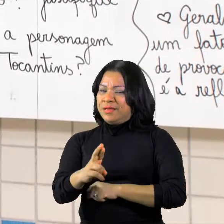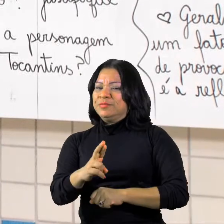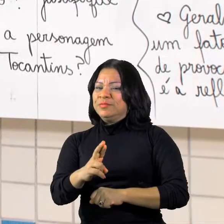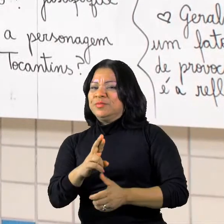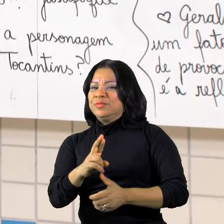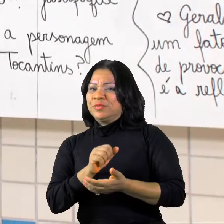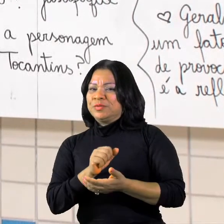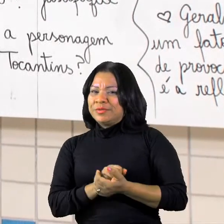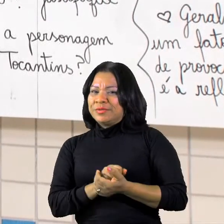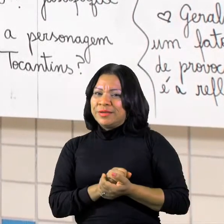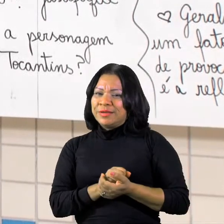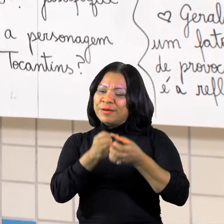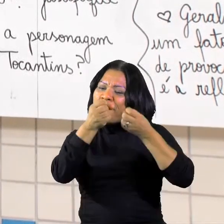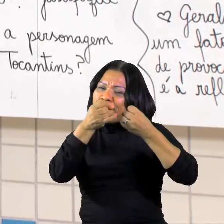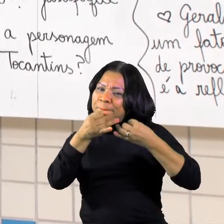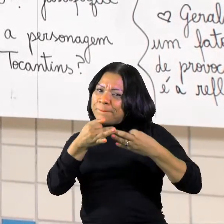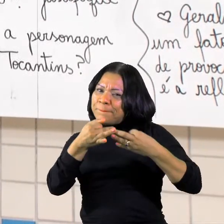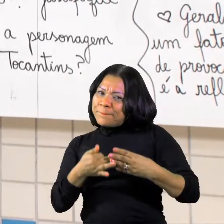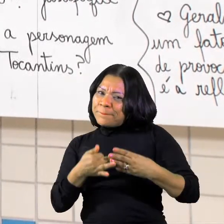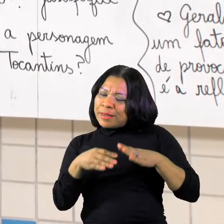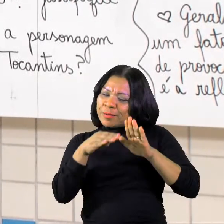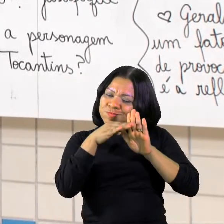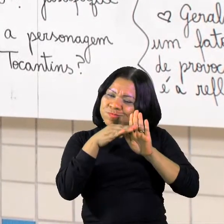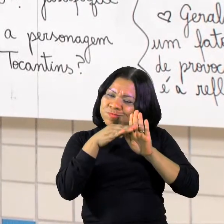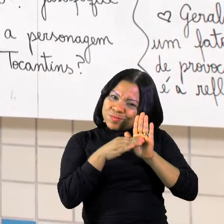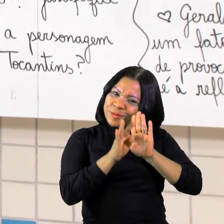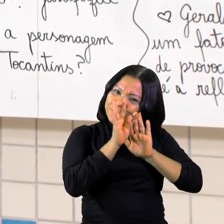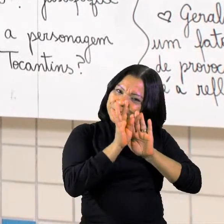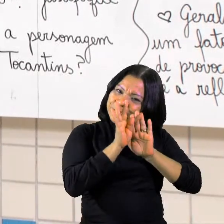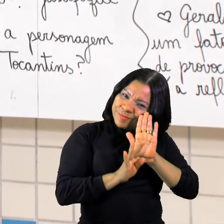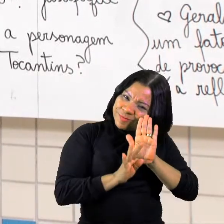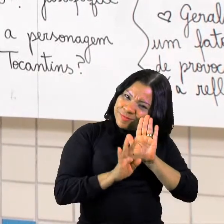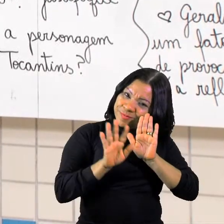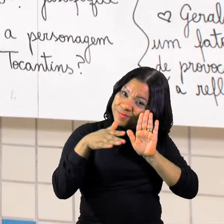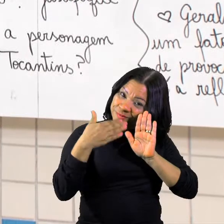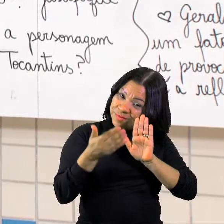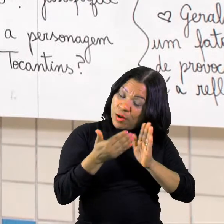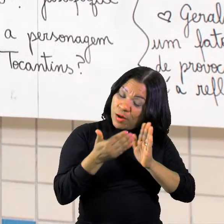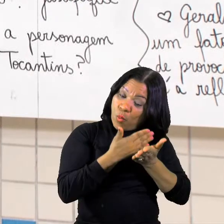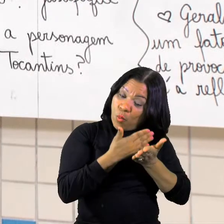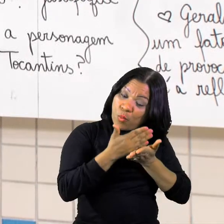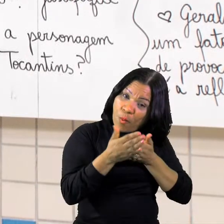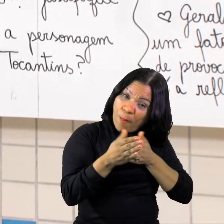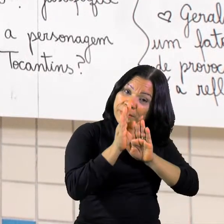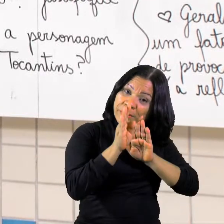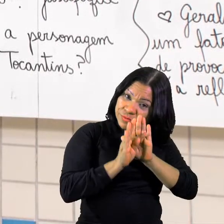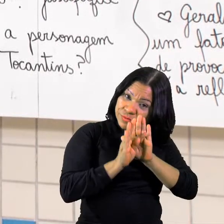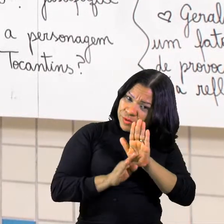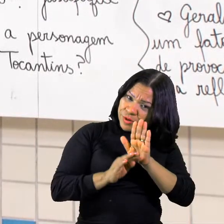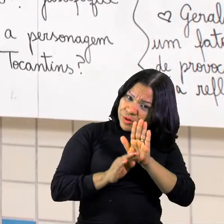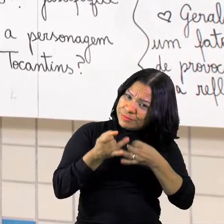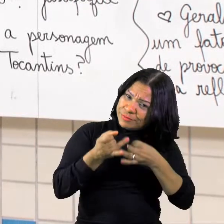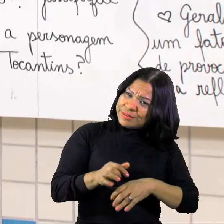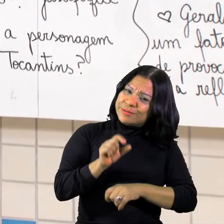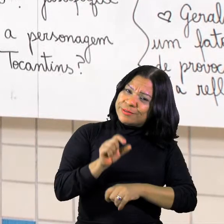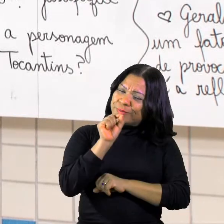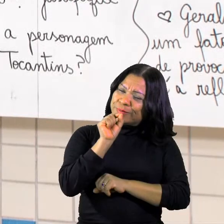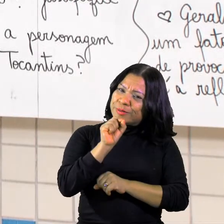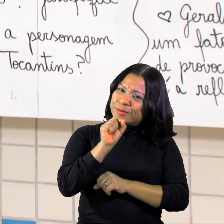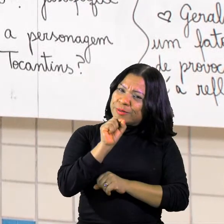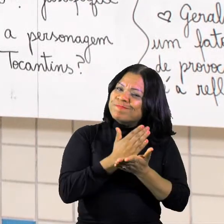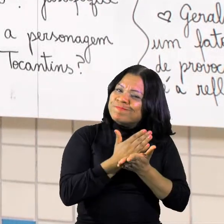com elementos do texto. Então, lá no início do texto, o que ele fala? Bem no inicinho,